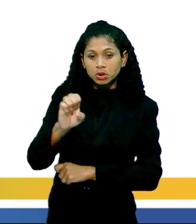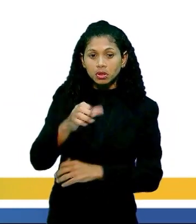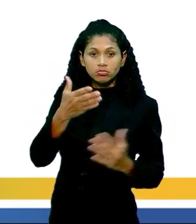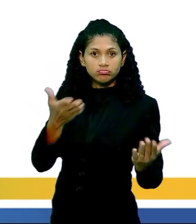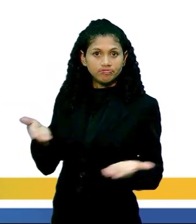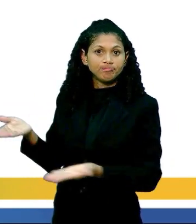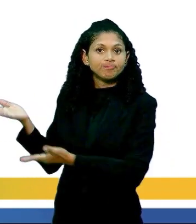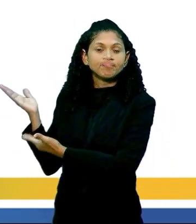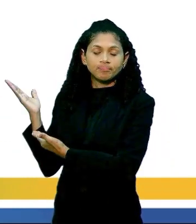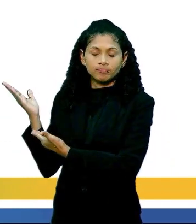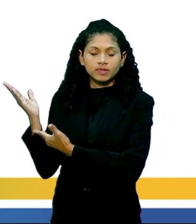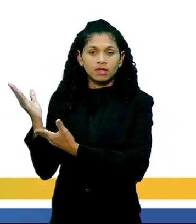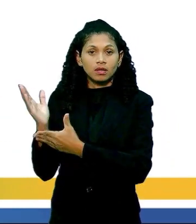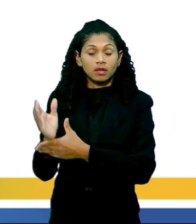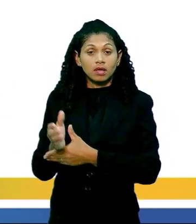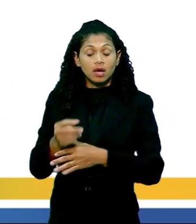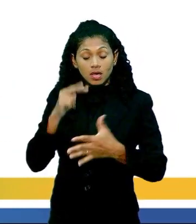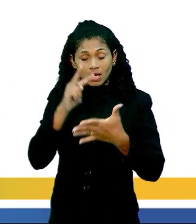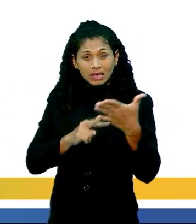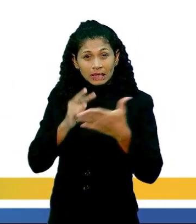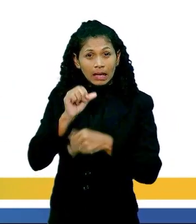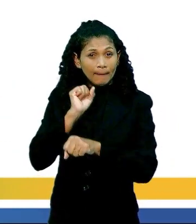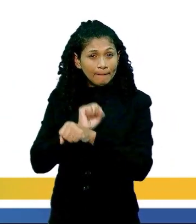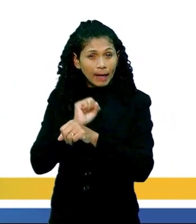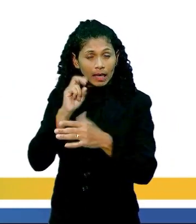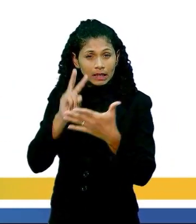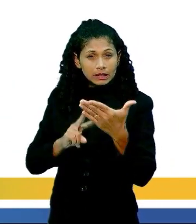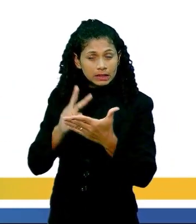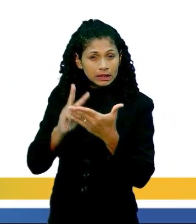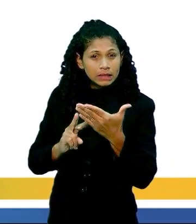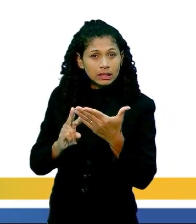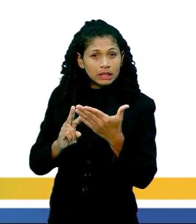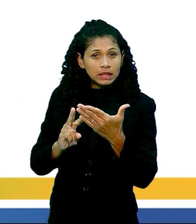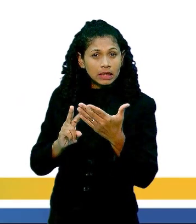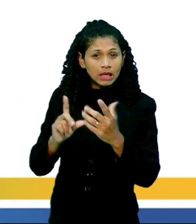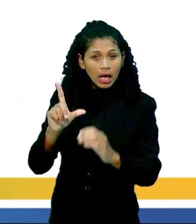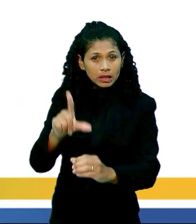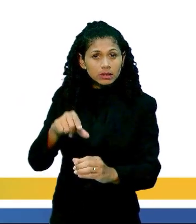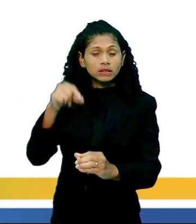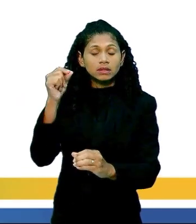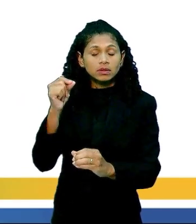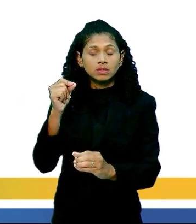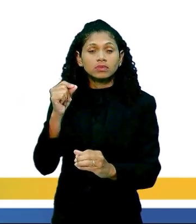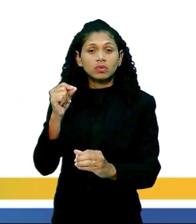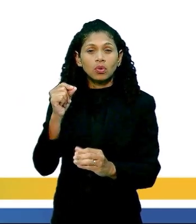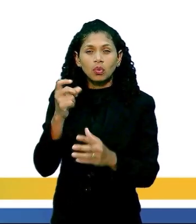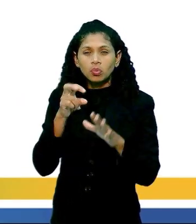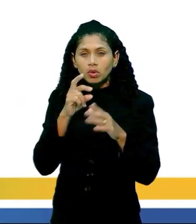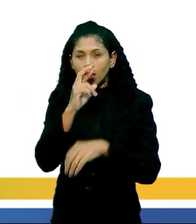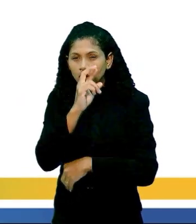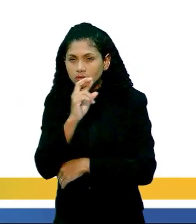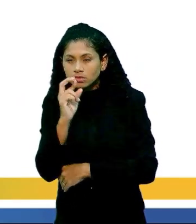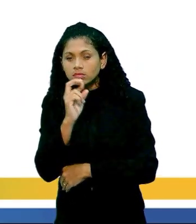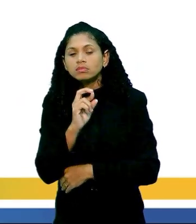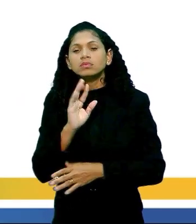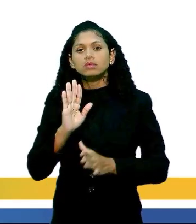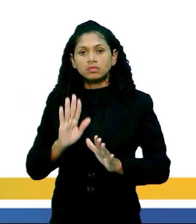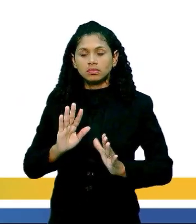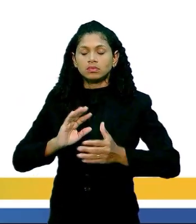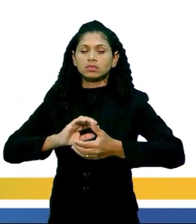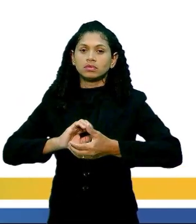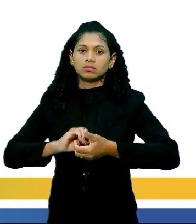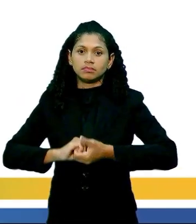da resistência, sofreu ação da resistência ambiental. Atingiu a capacidade de suporte do meio por volta da 9ª